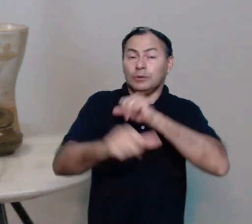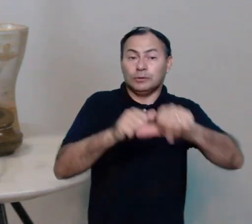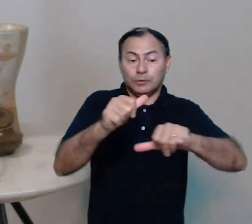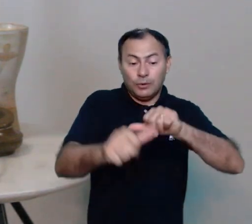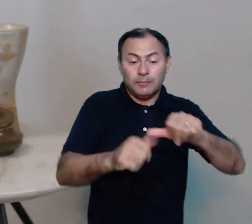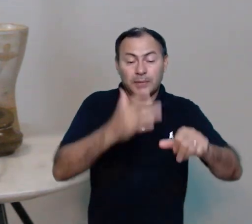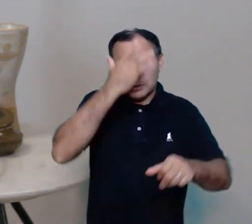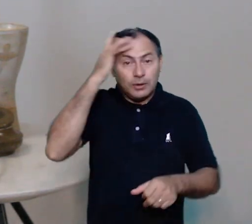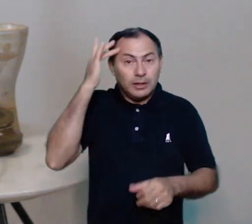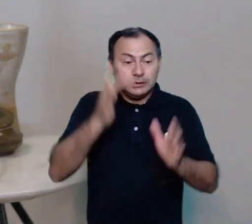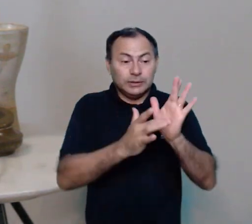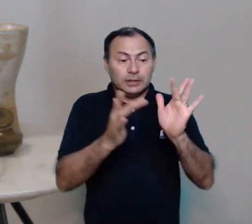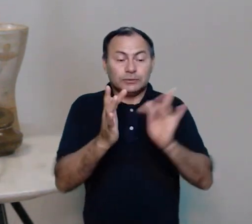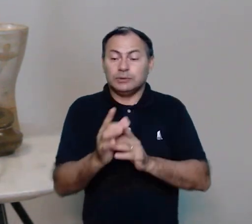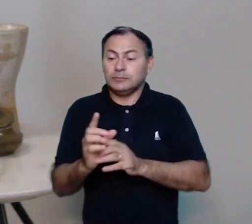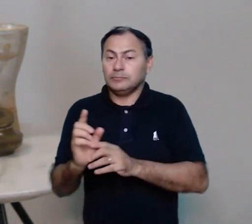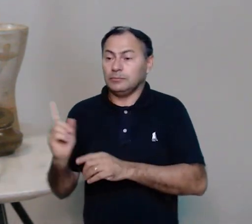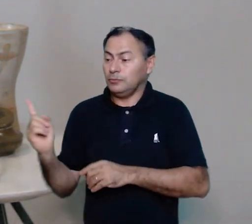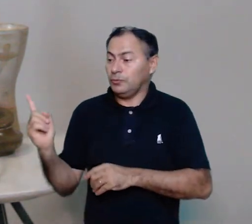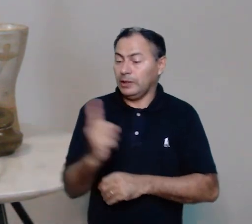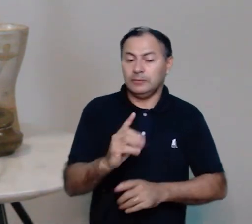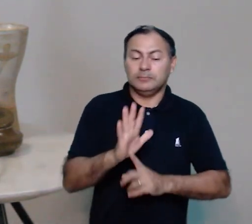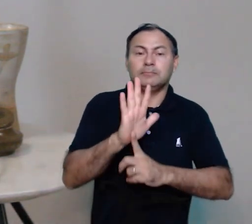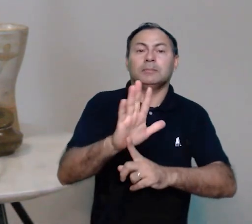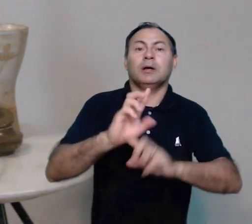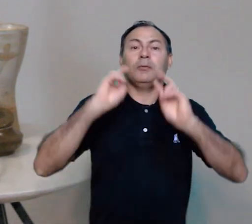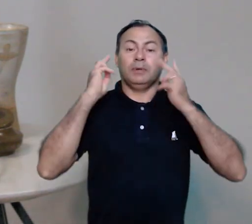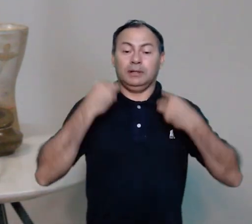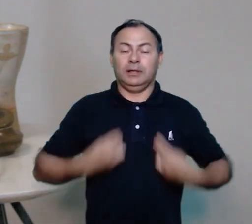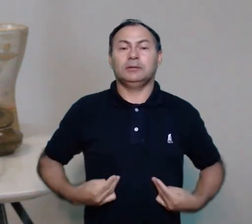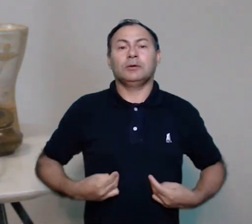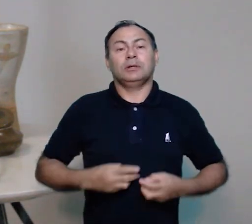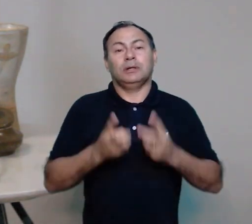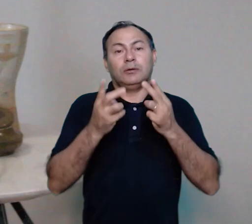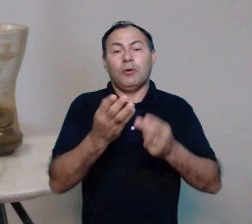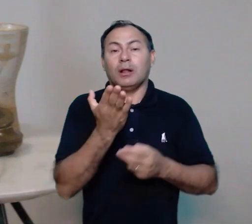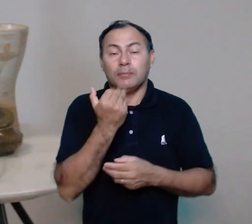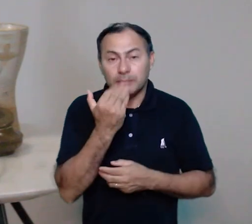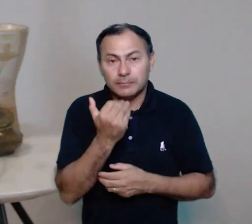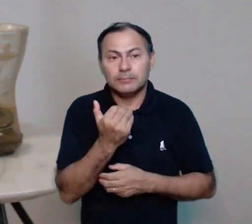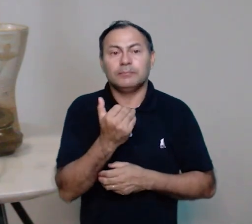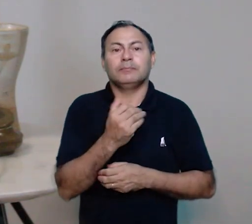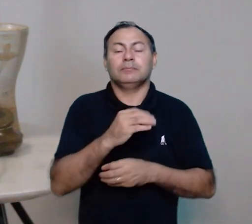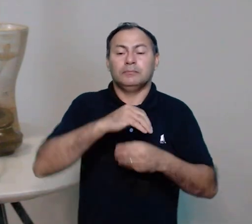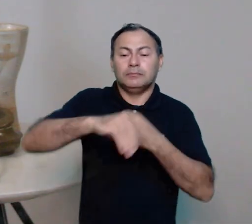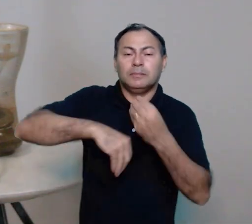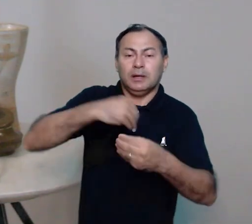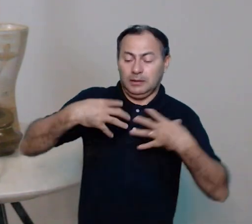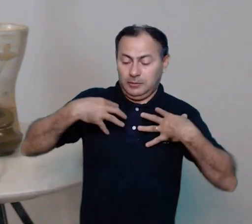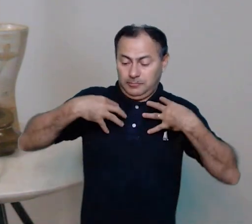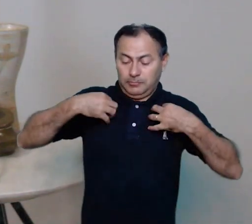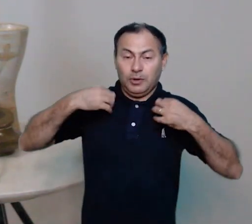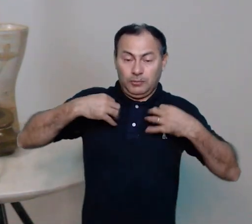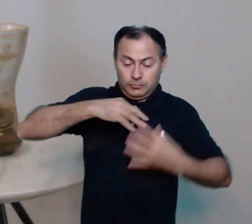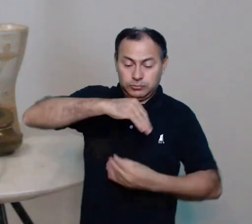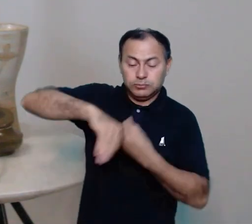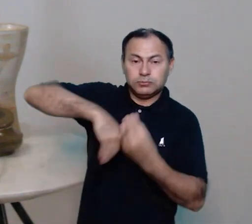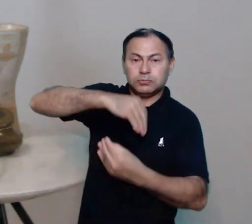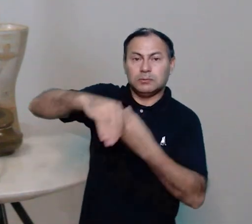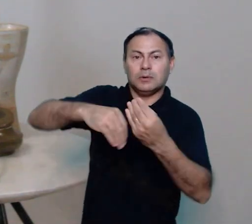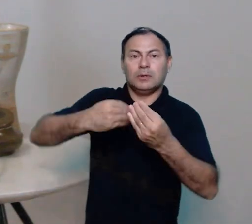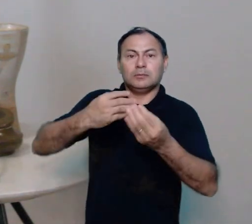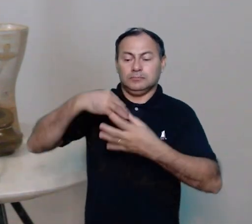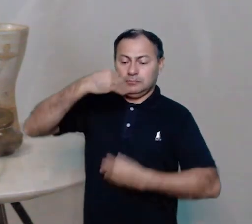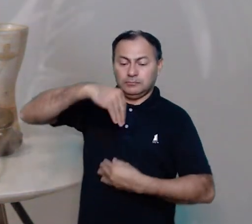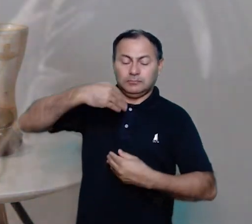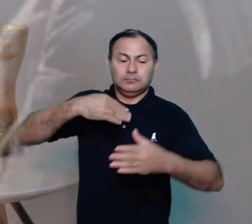Verbo, Jesus se apresentou à humanidade como um alimento. Envolto em